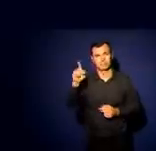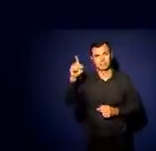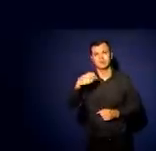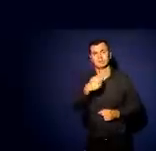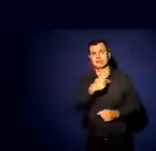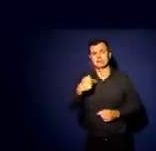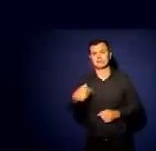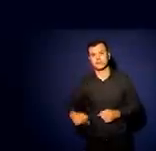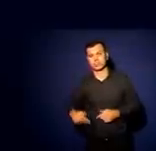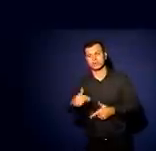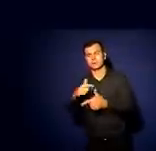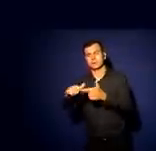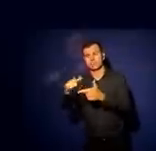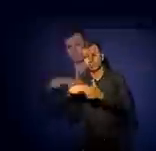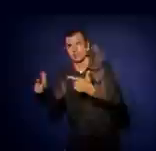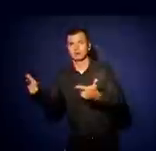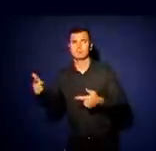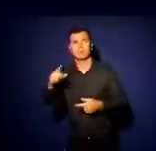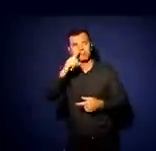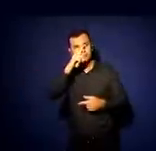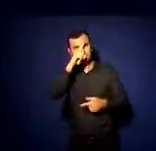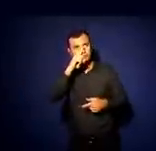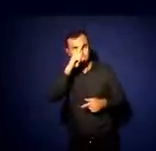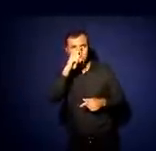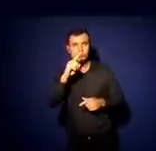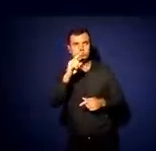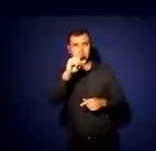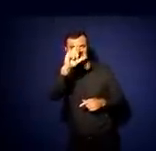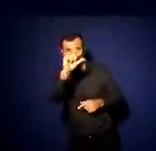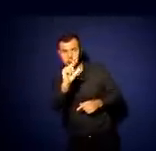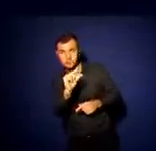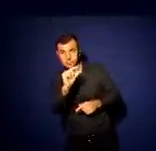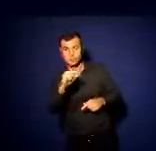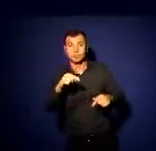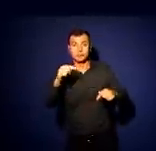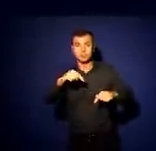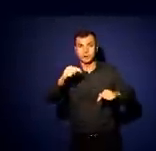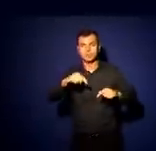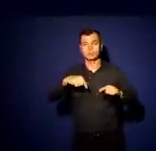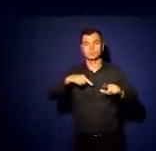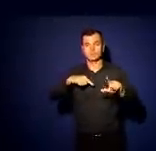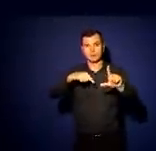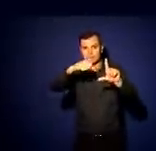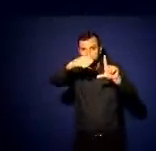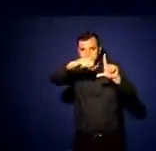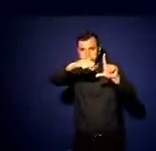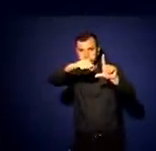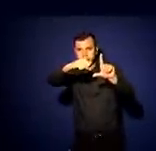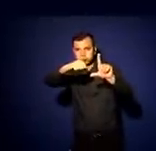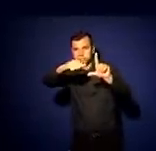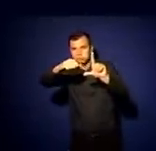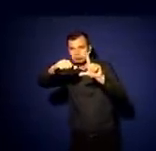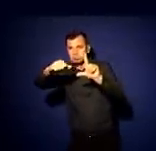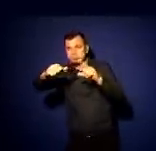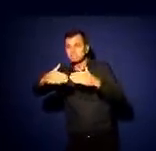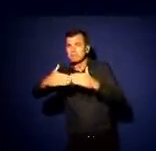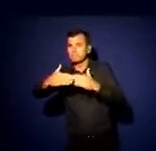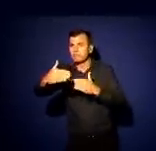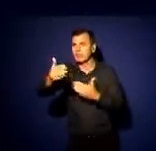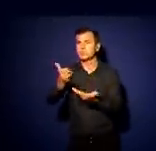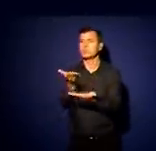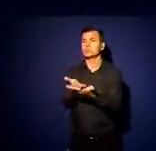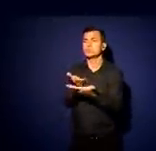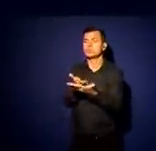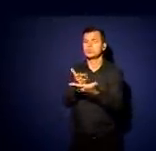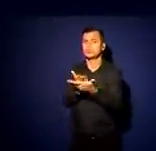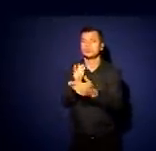tirou risco e nas nossas métricas olhando um pouco os estudos que a gente tem a gente chama aí que é